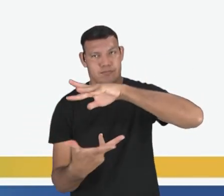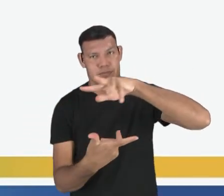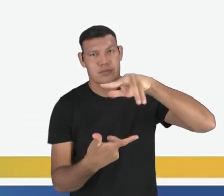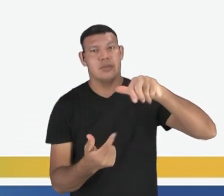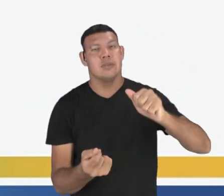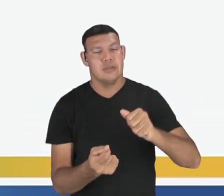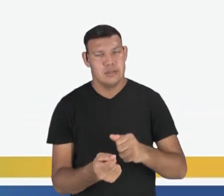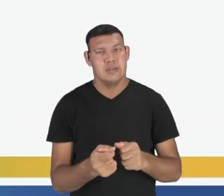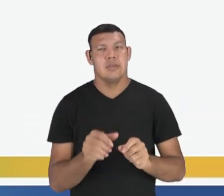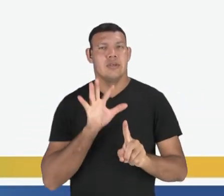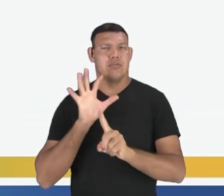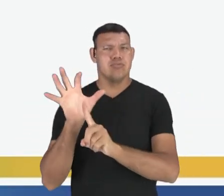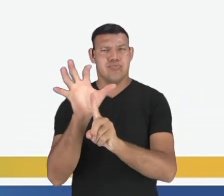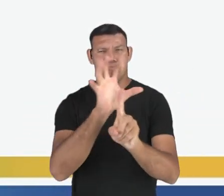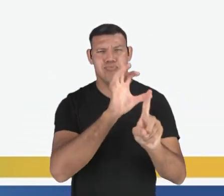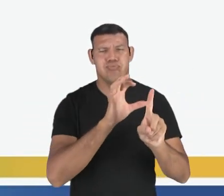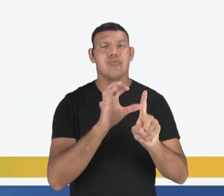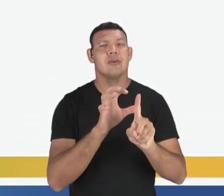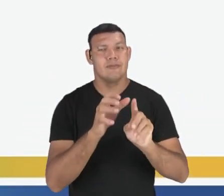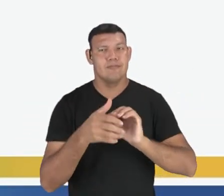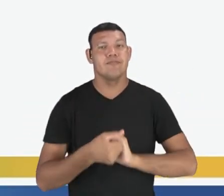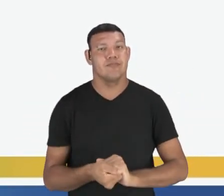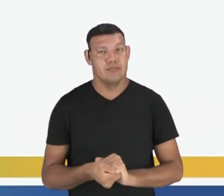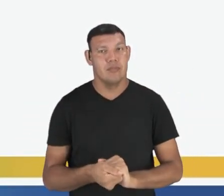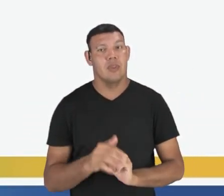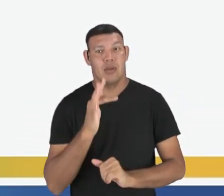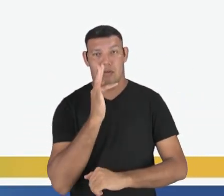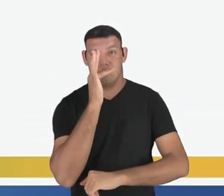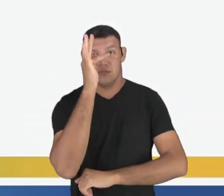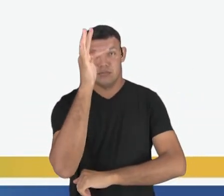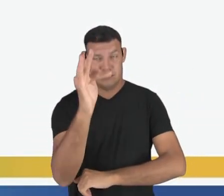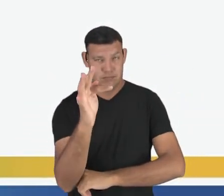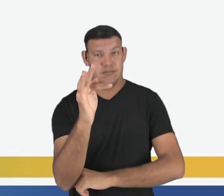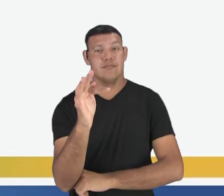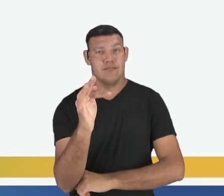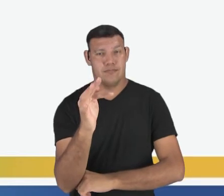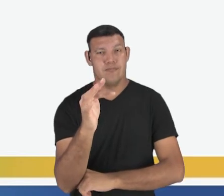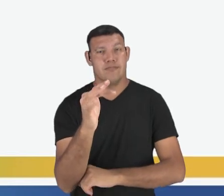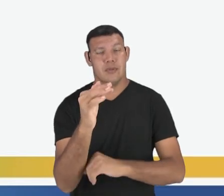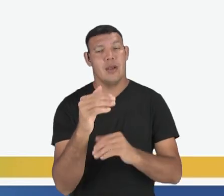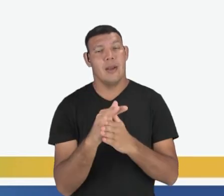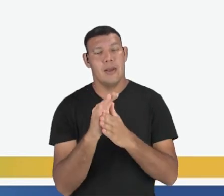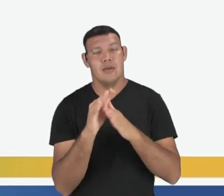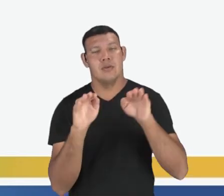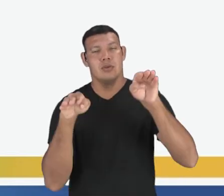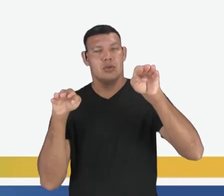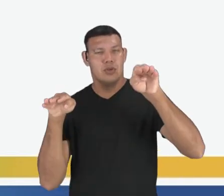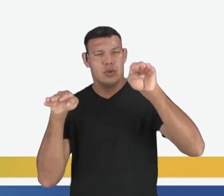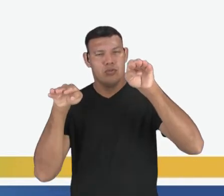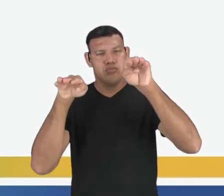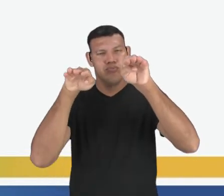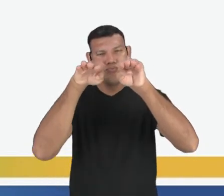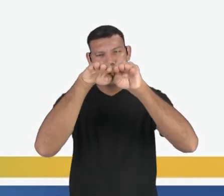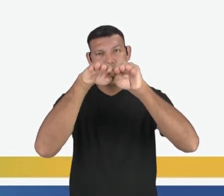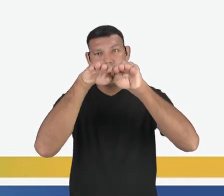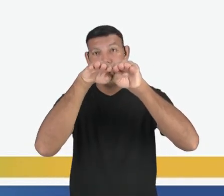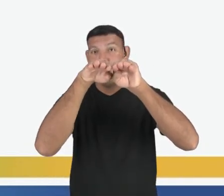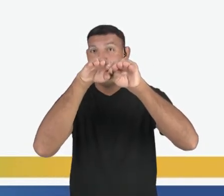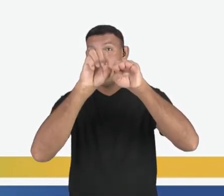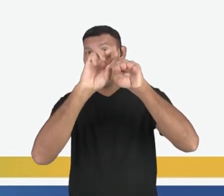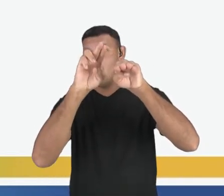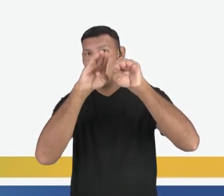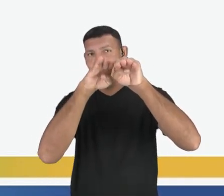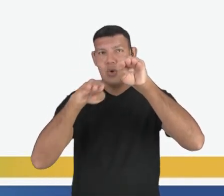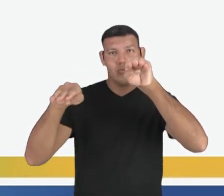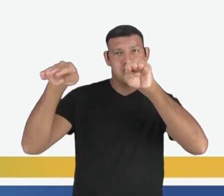com a economia de todo mundo, faça com que em breve ou se aproxime ou ultrapasse até mesmo a economia americana, que